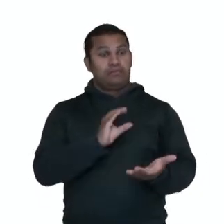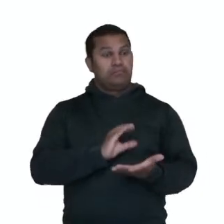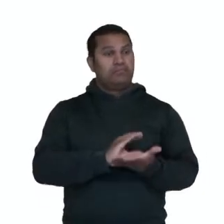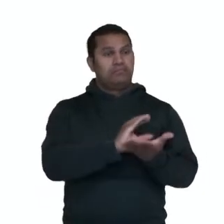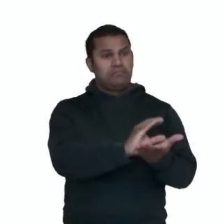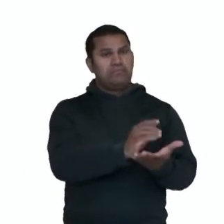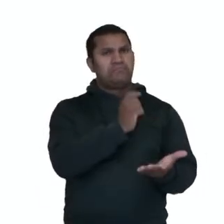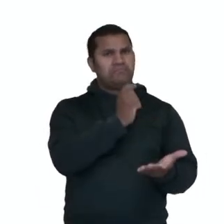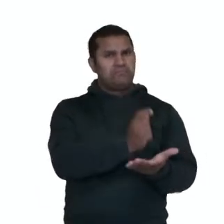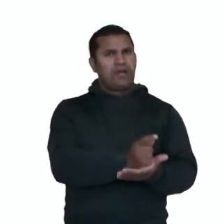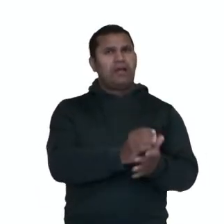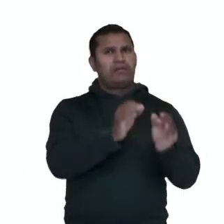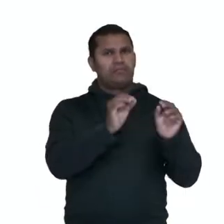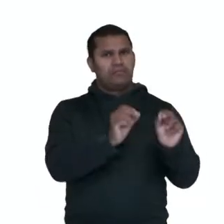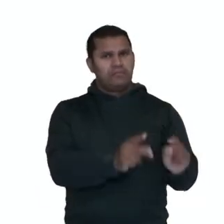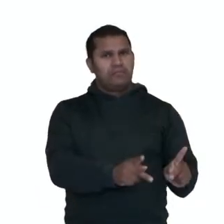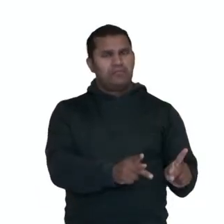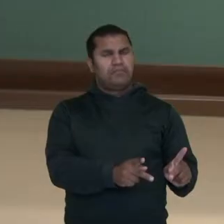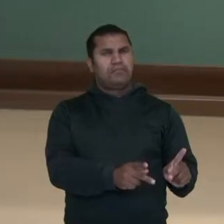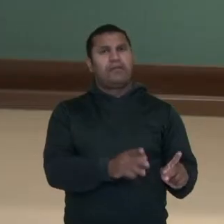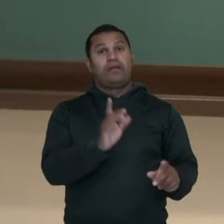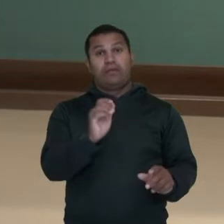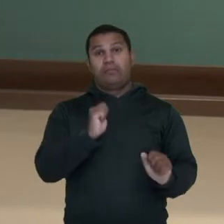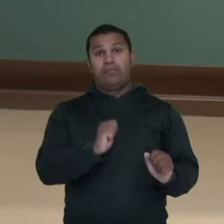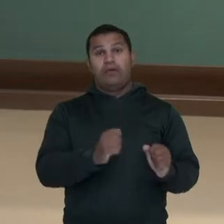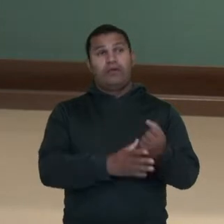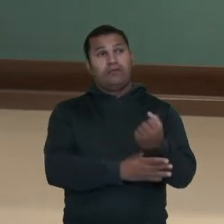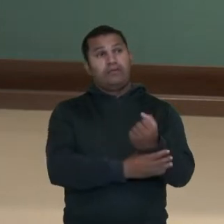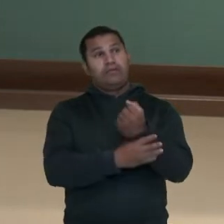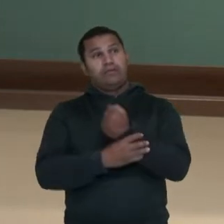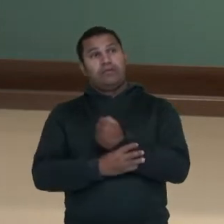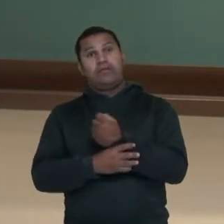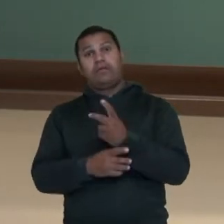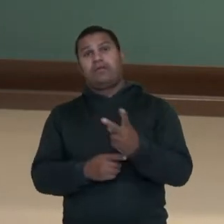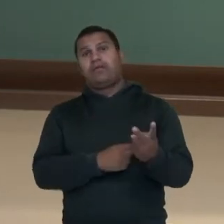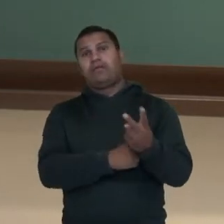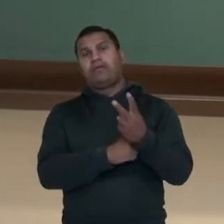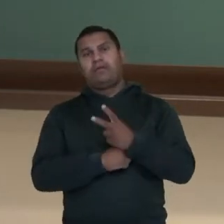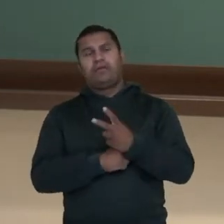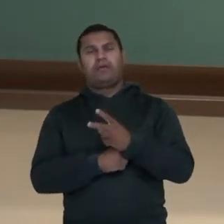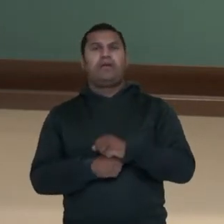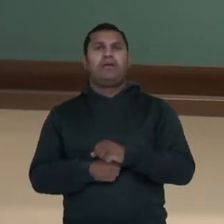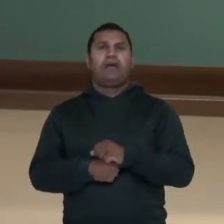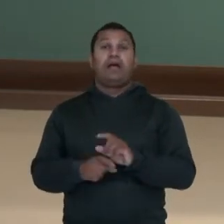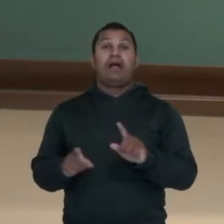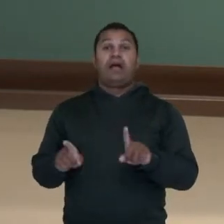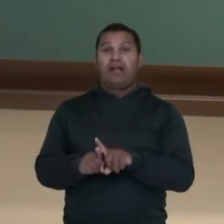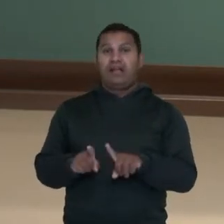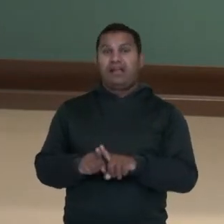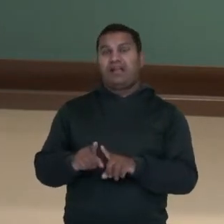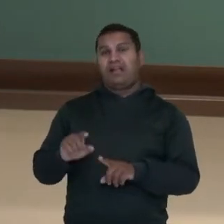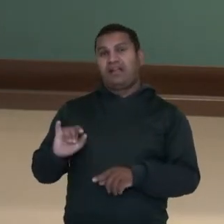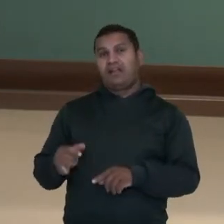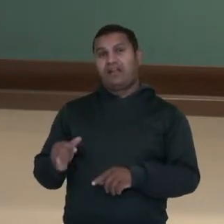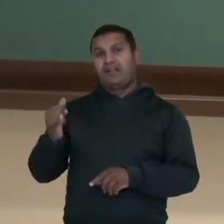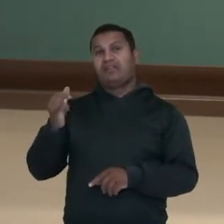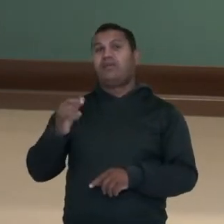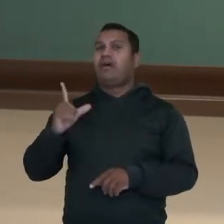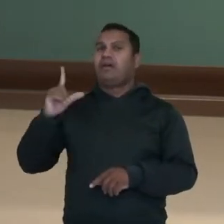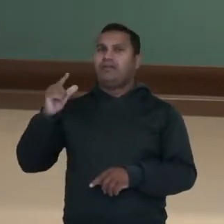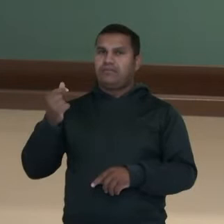carro como garantia pelo empréstimo que você está tomando, certo? Nesse caso, a taxa de juros é